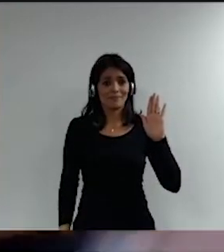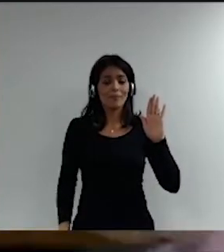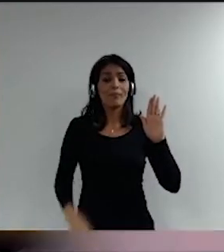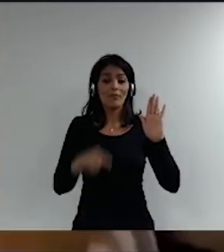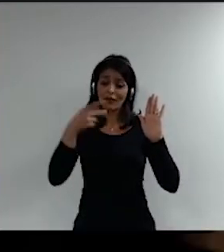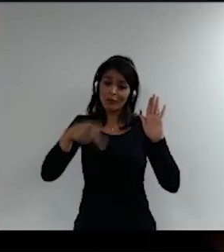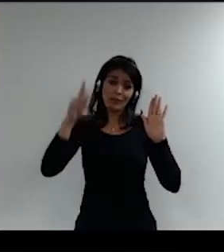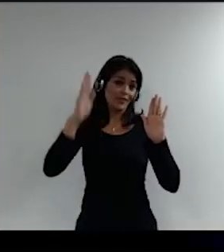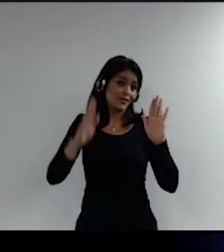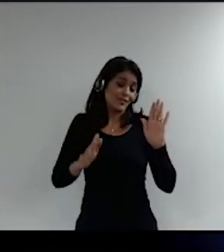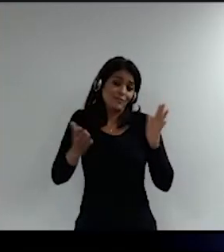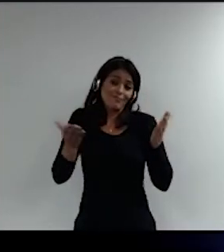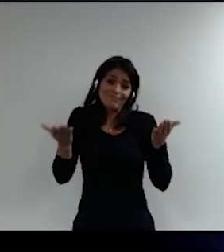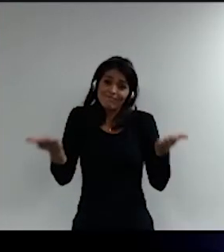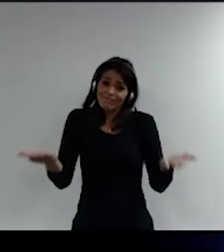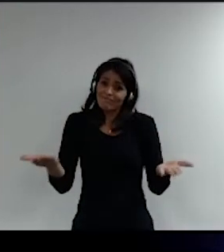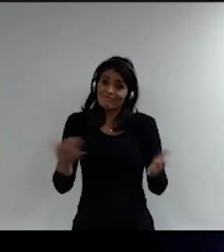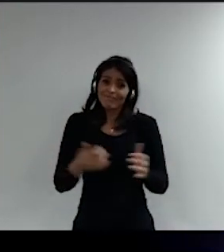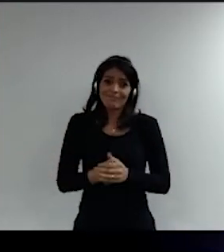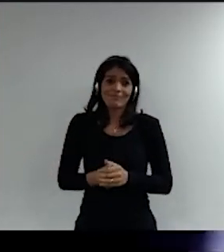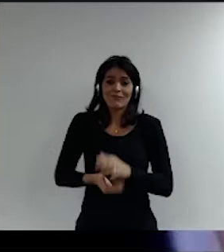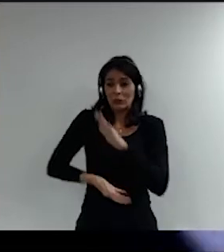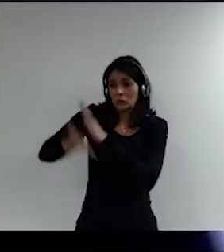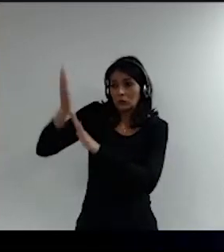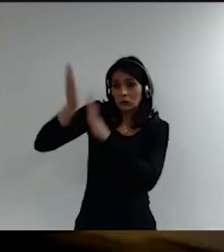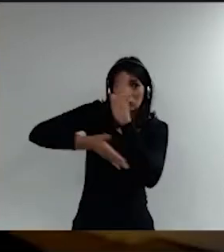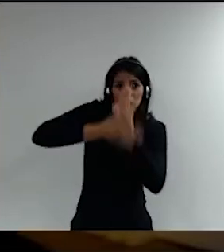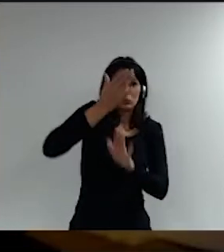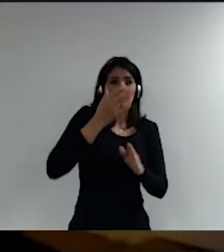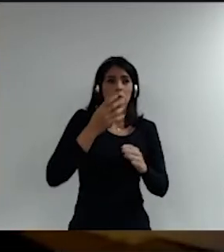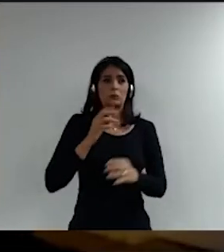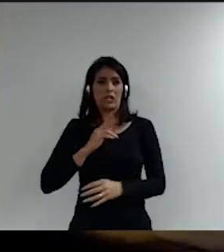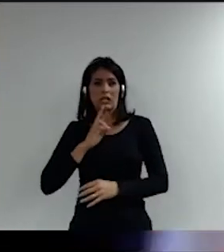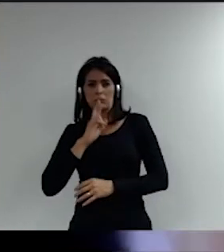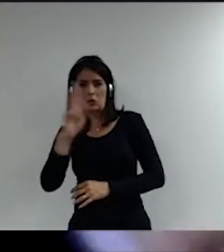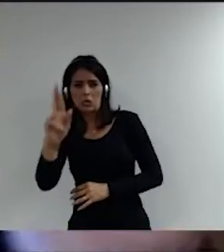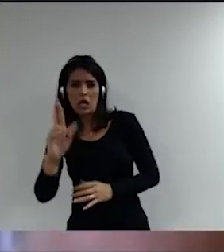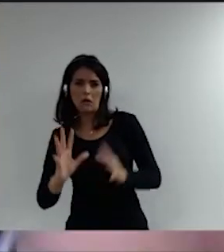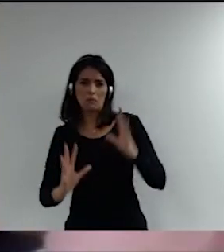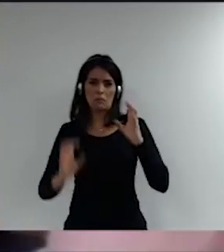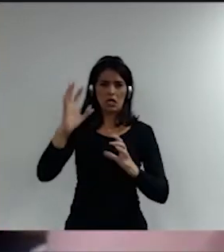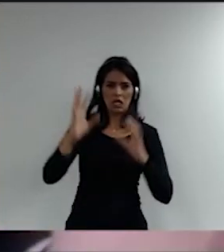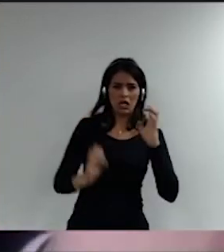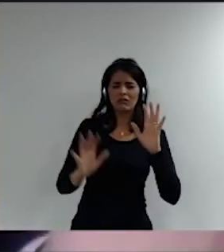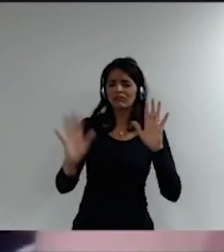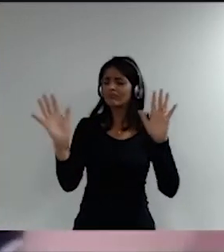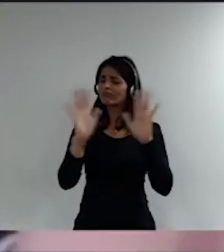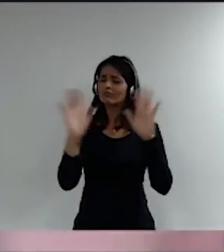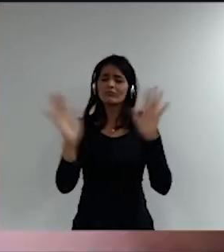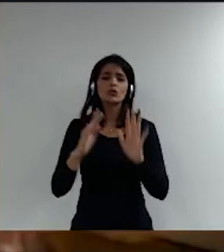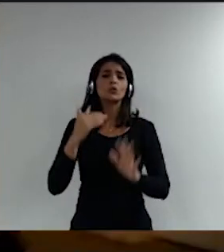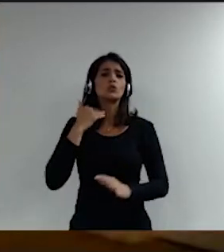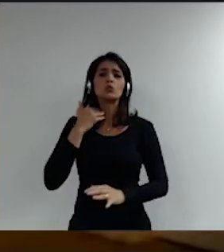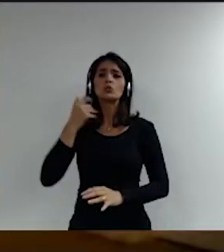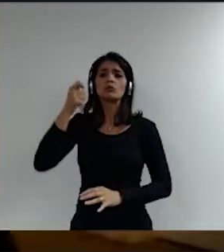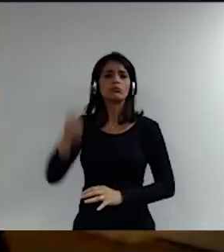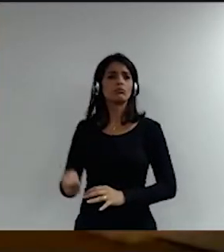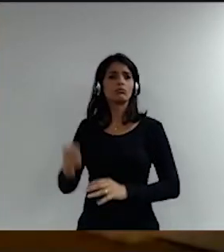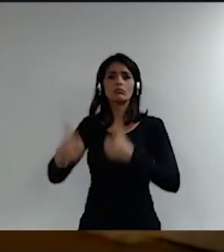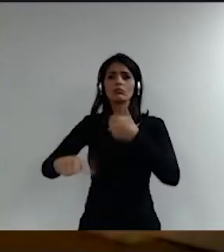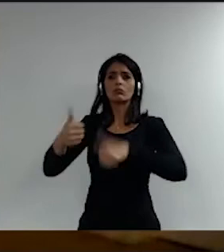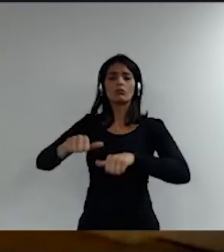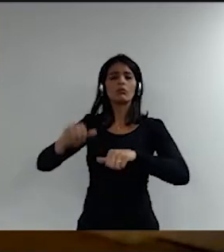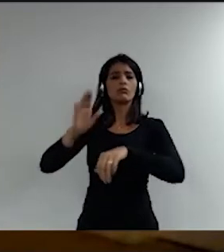Esse é o Brasil. E eu não vou sair por aí respondendo, brigando. Um juiz tem que fazer o que a gente faz. Julgue com a